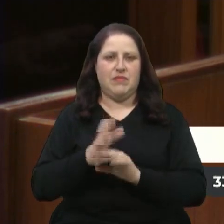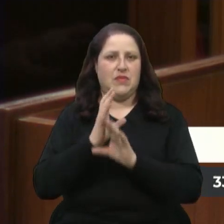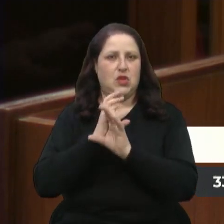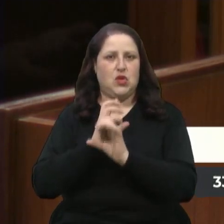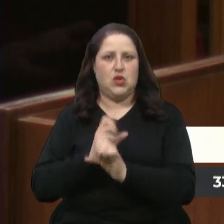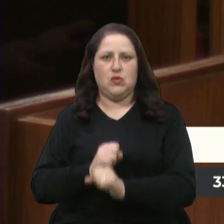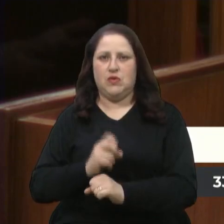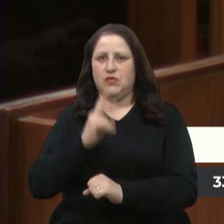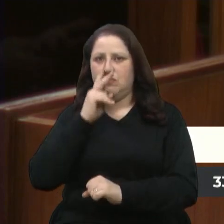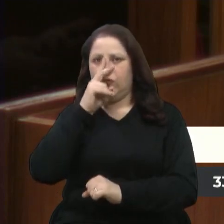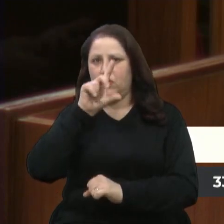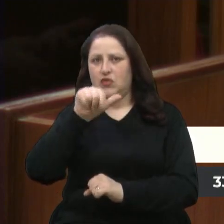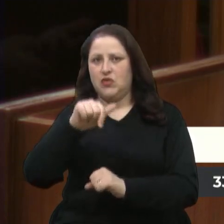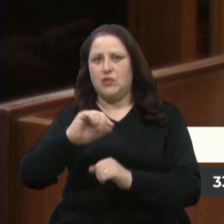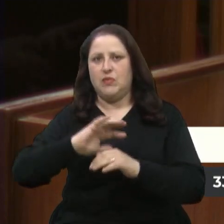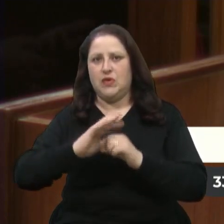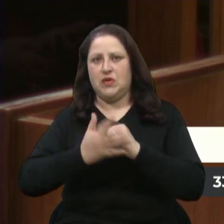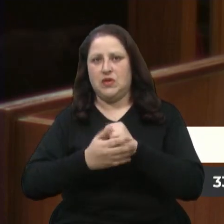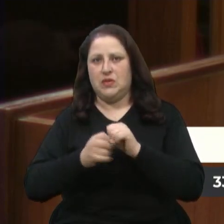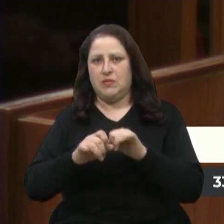expressivo pós-pandemia.